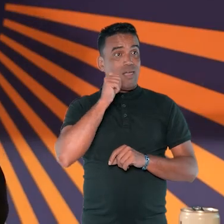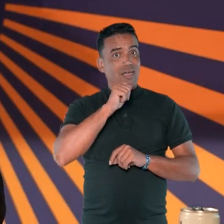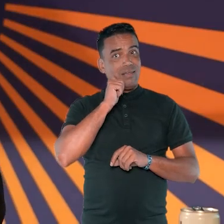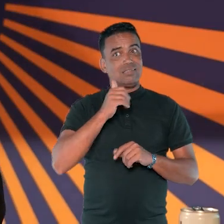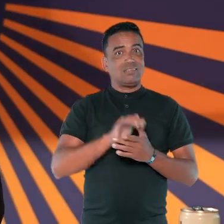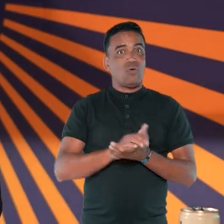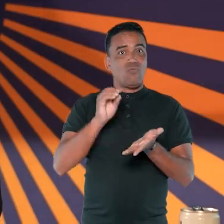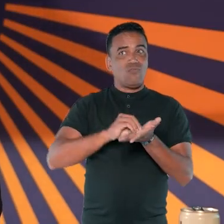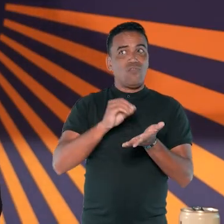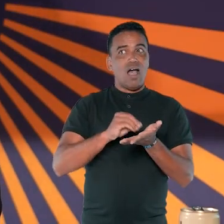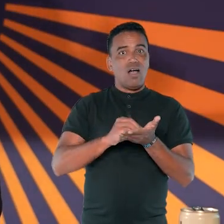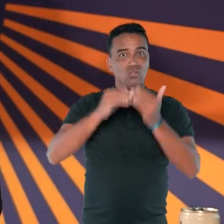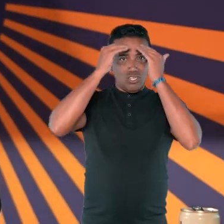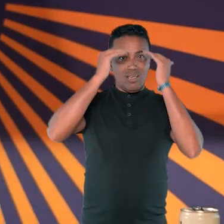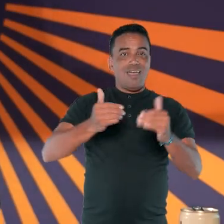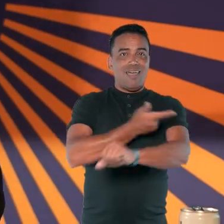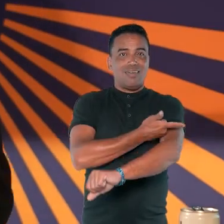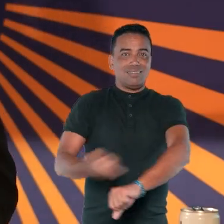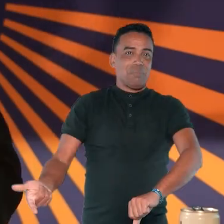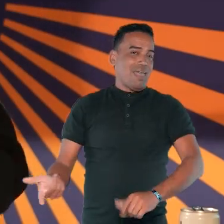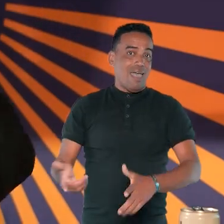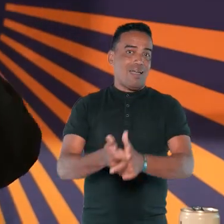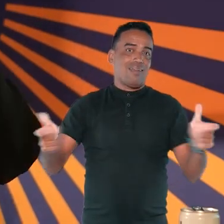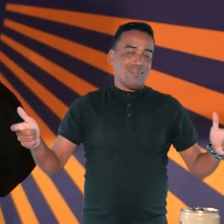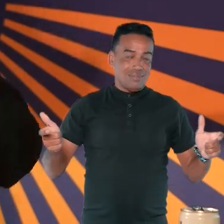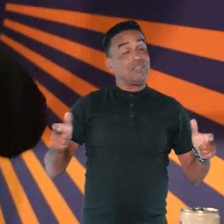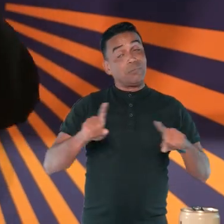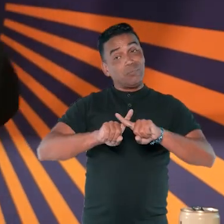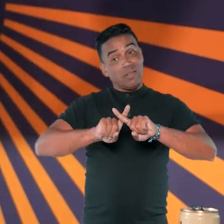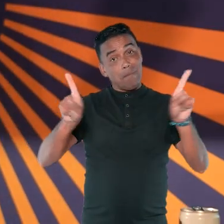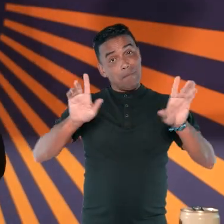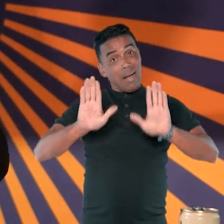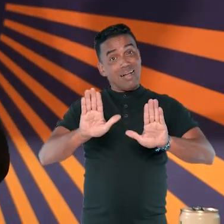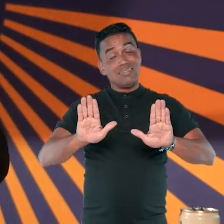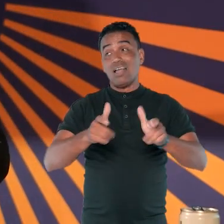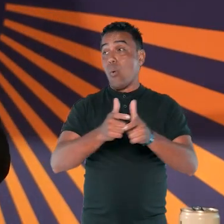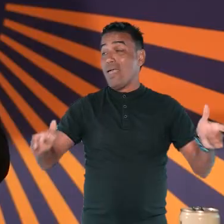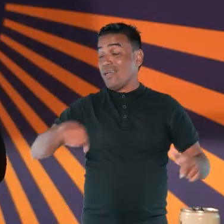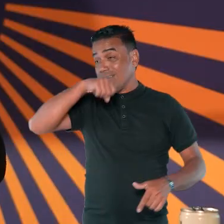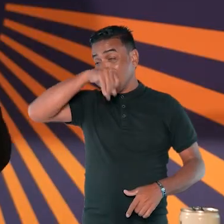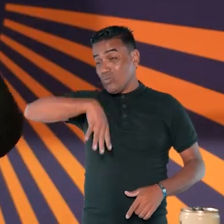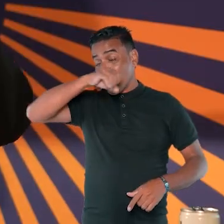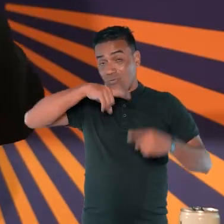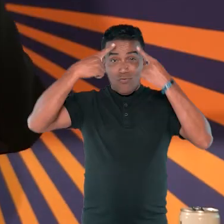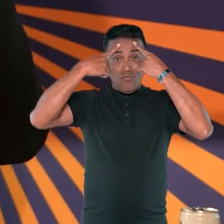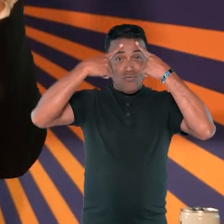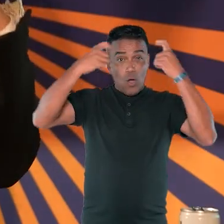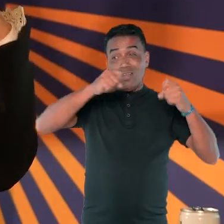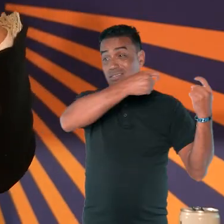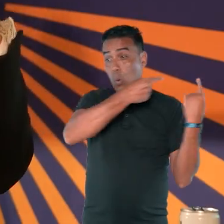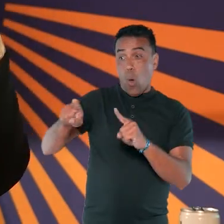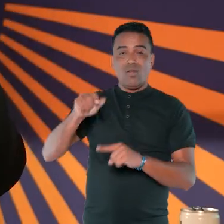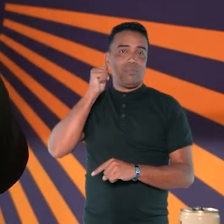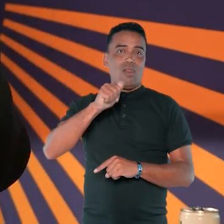destratamento é grande, mas houve um aumento de violência. Quer dizer, como é que uma sociedade que